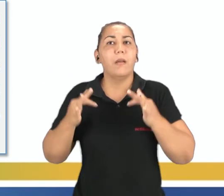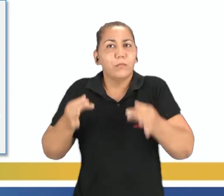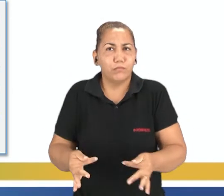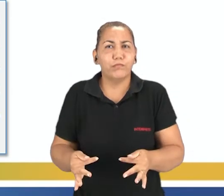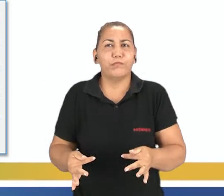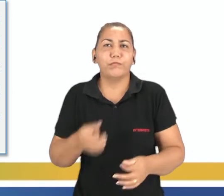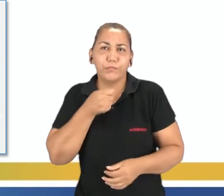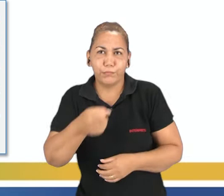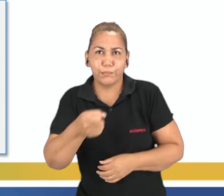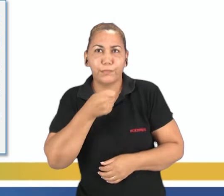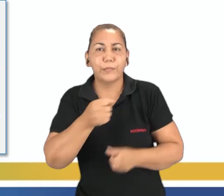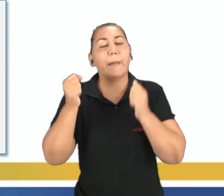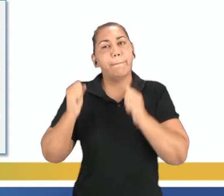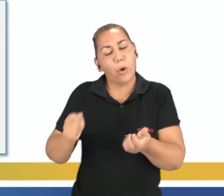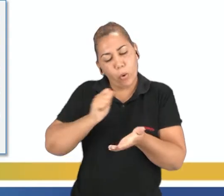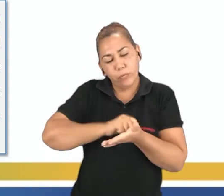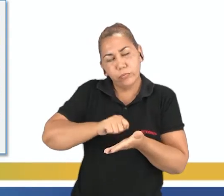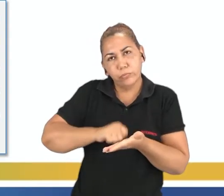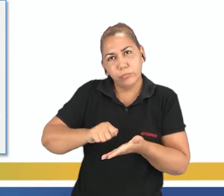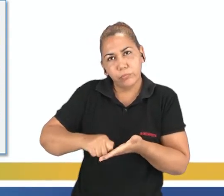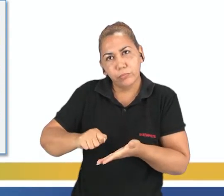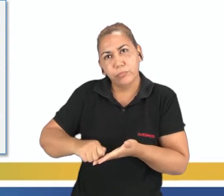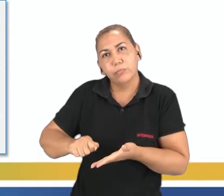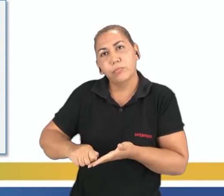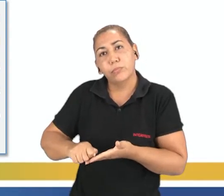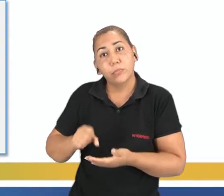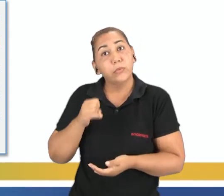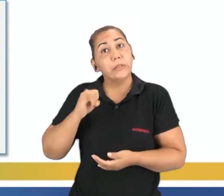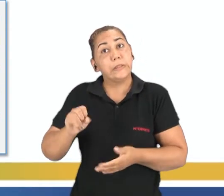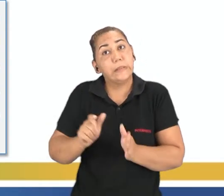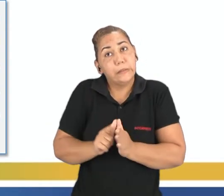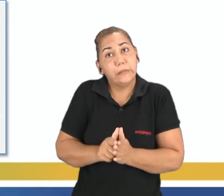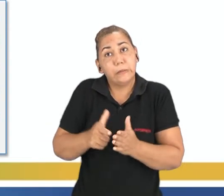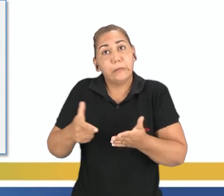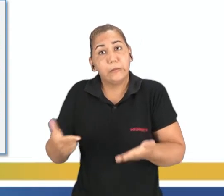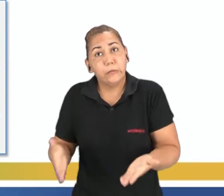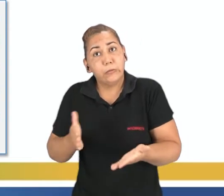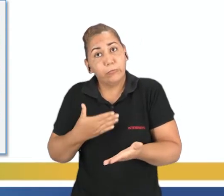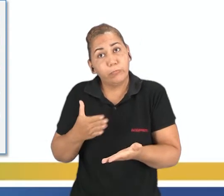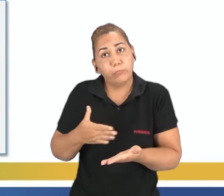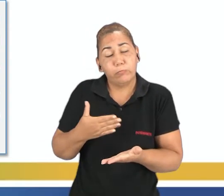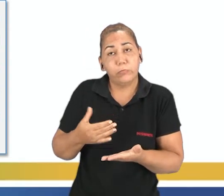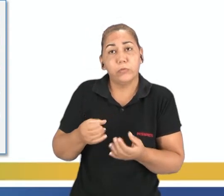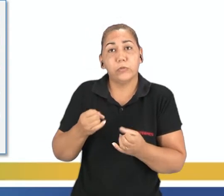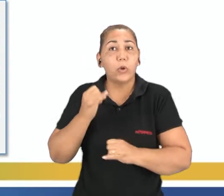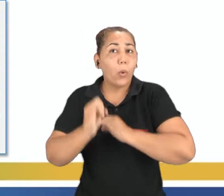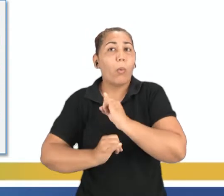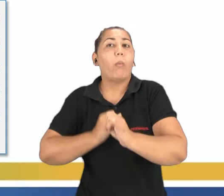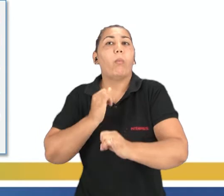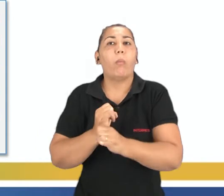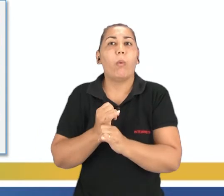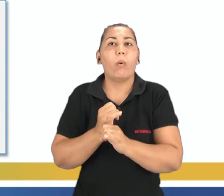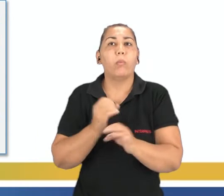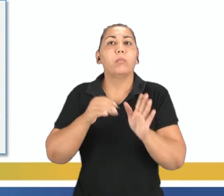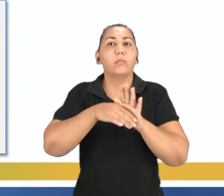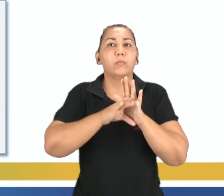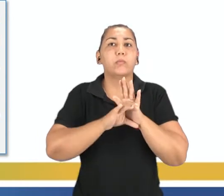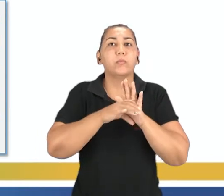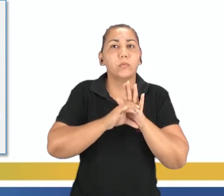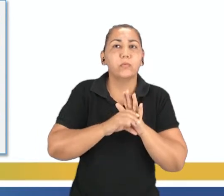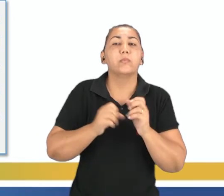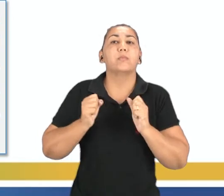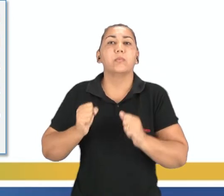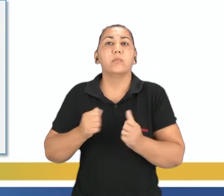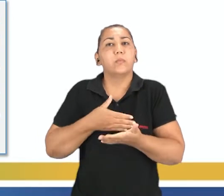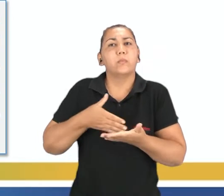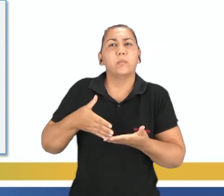pode ser transcrita, caso seja um jornal, revista ou internet. E esse conteúdo pode ser iniciado com um